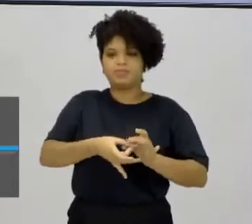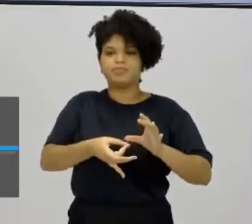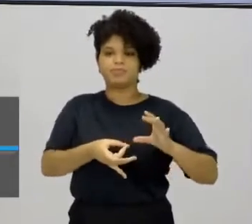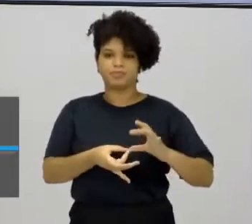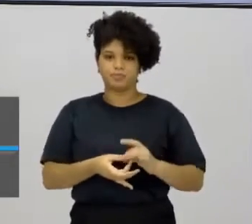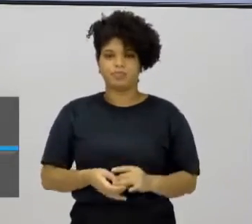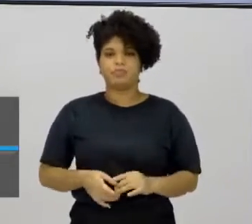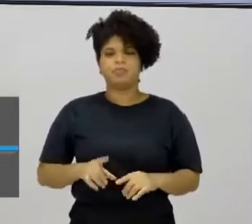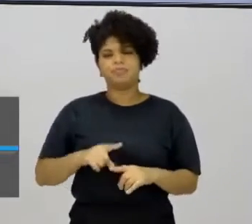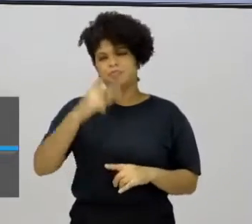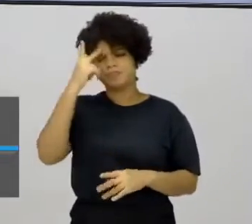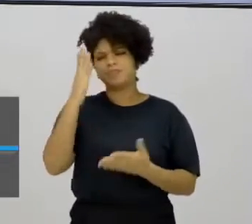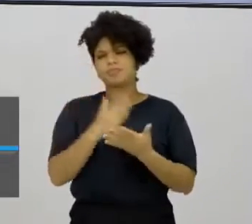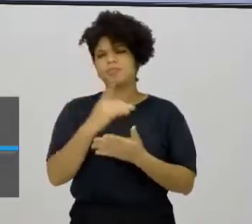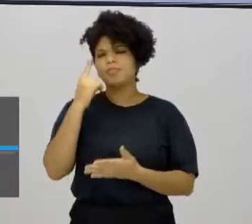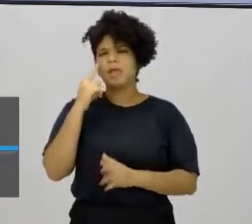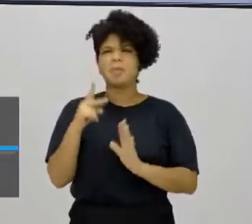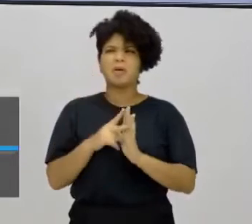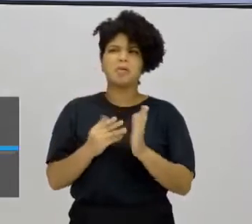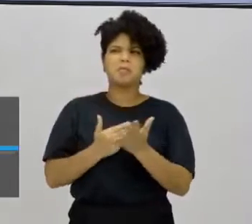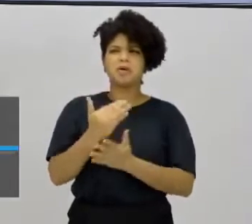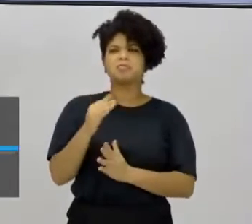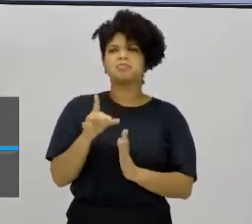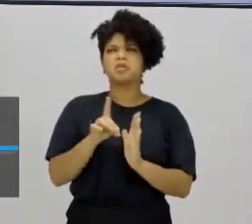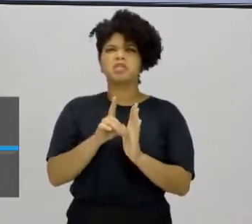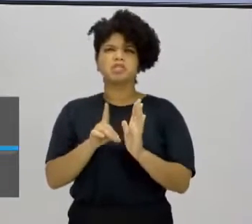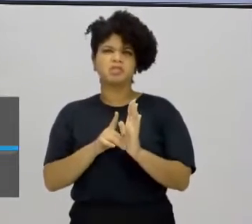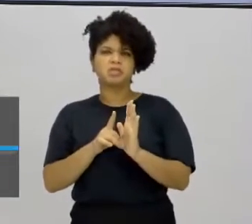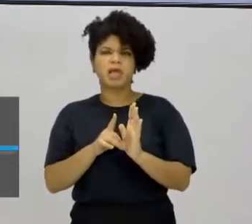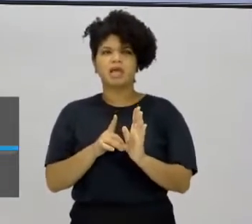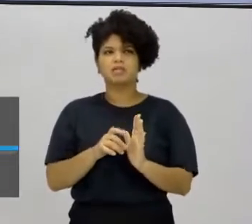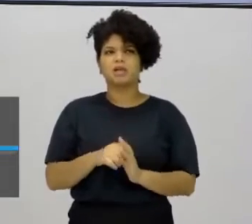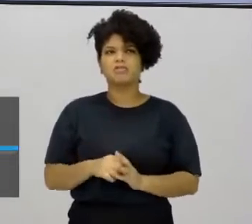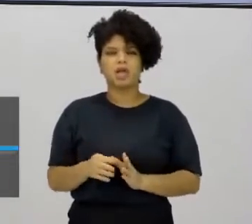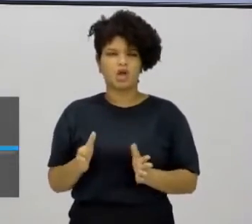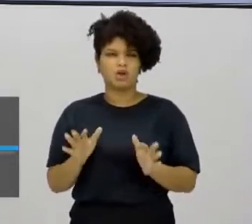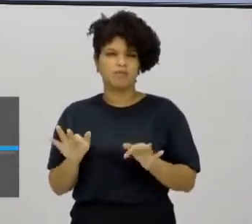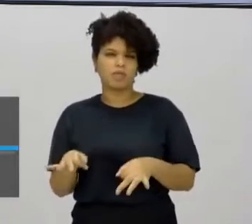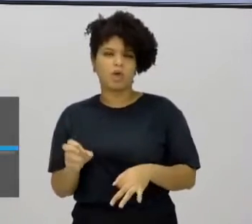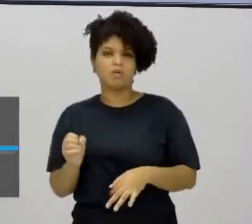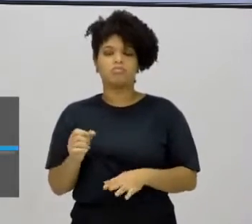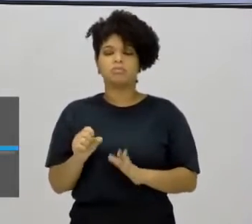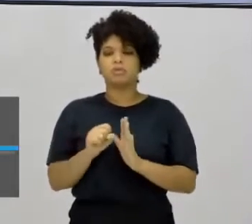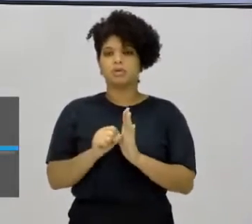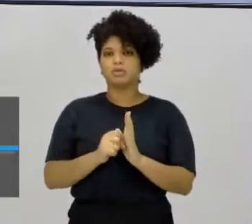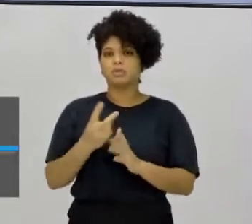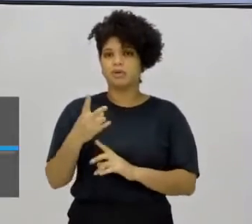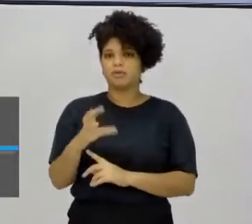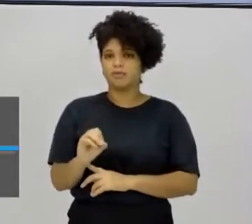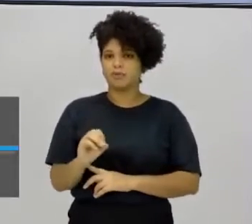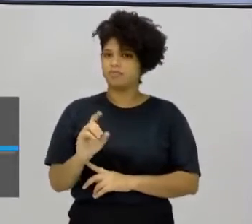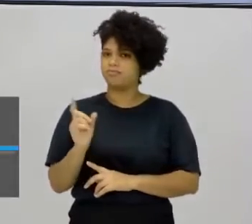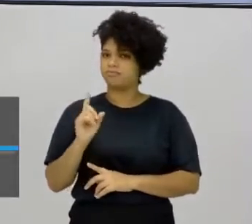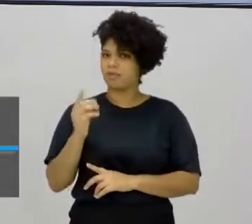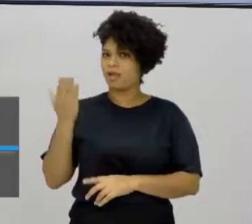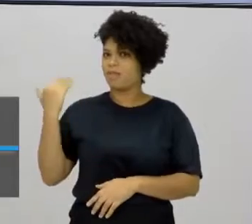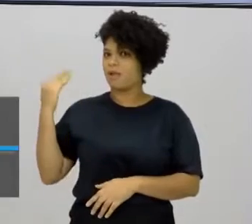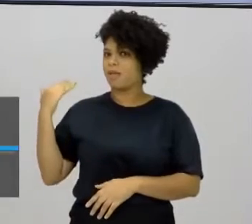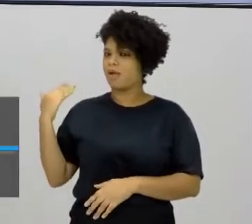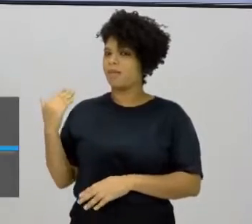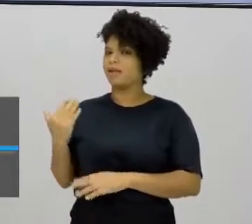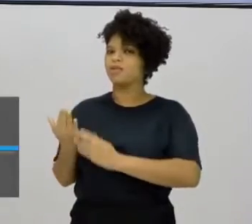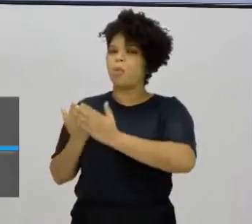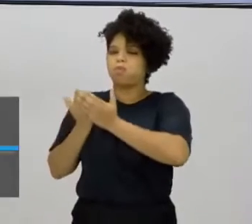o final do século XX, como alguns falam aí, não. Se a gente for analisar e estudar desde as grandes navegações, com os